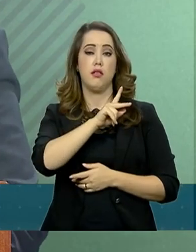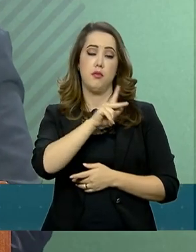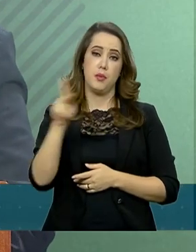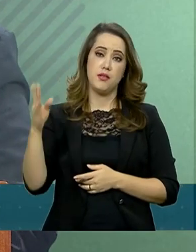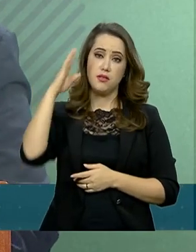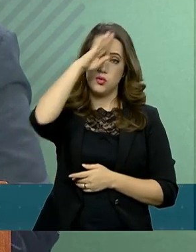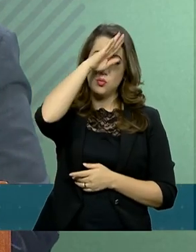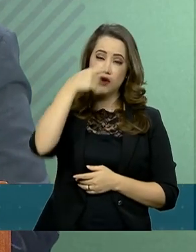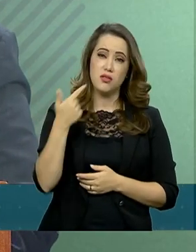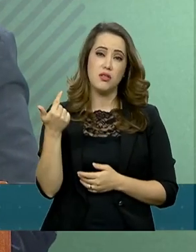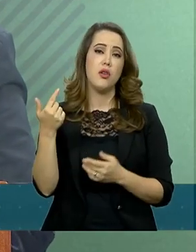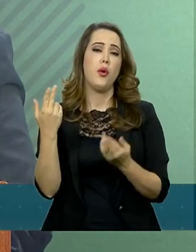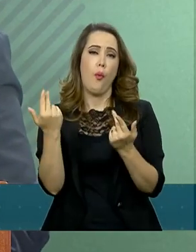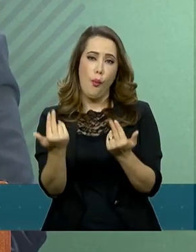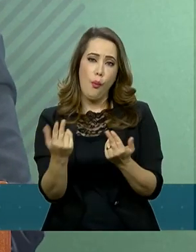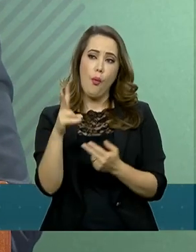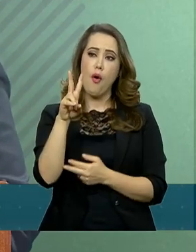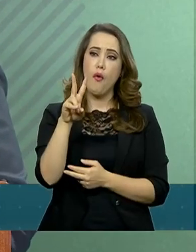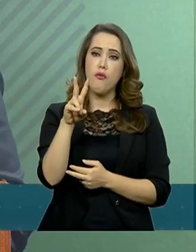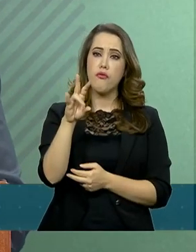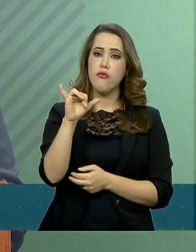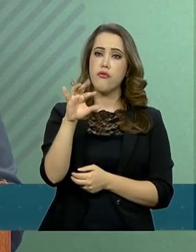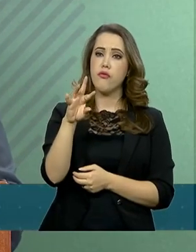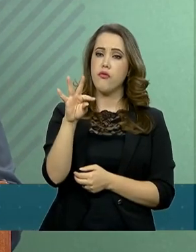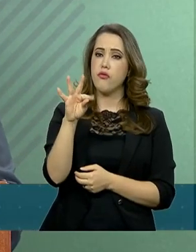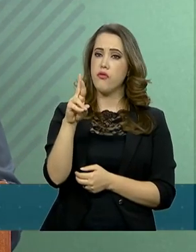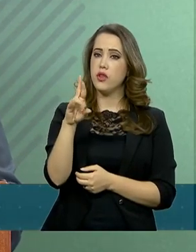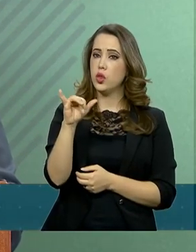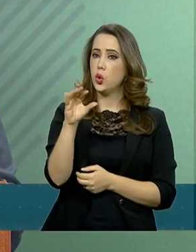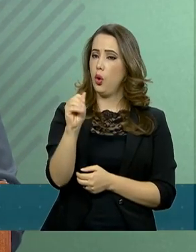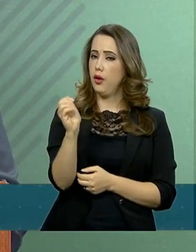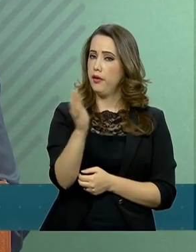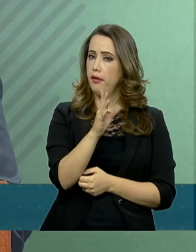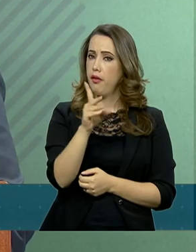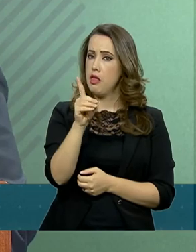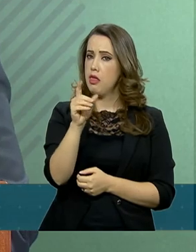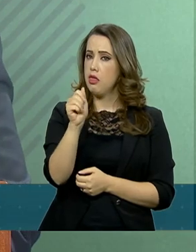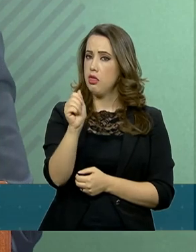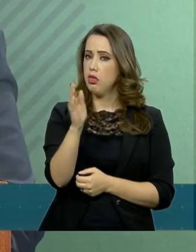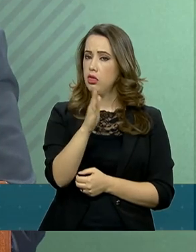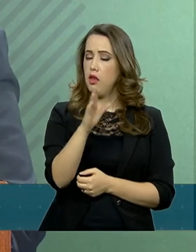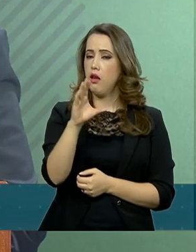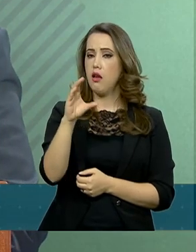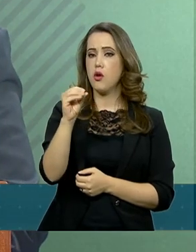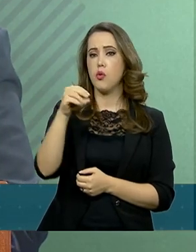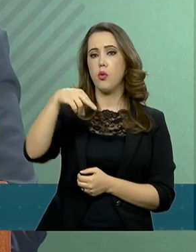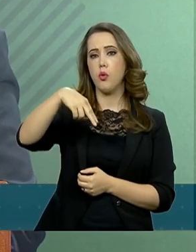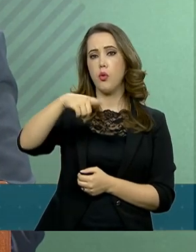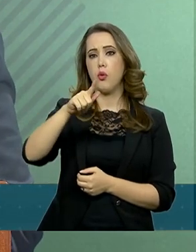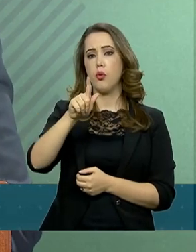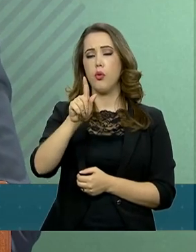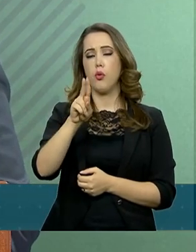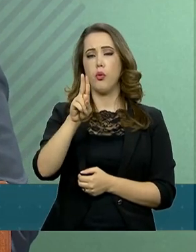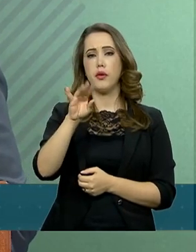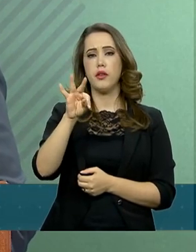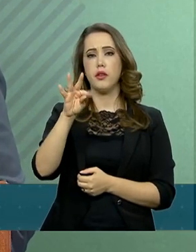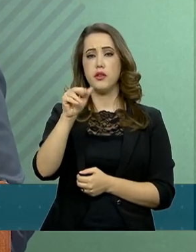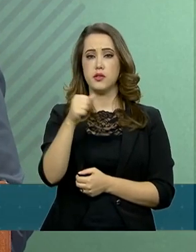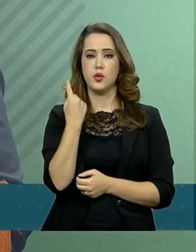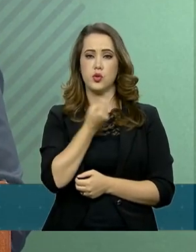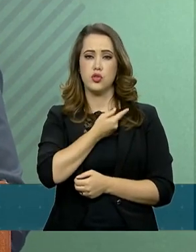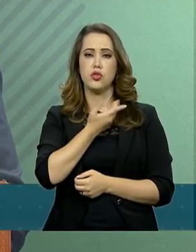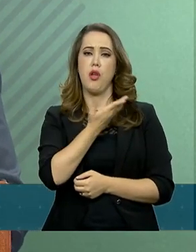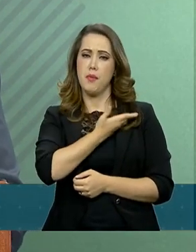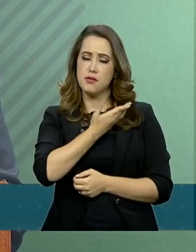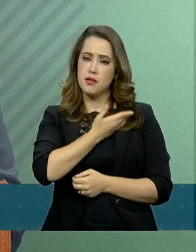seria diferente em vitória da conquista onde nós temos um apreço especial pelo senhor prefeito por